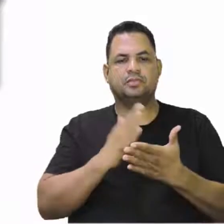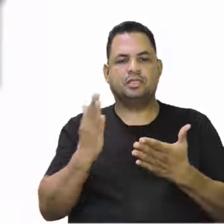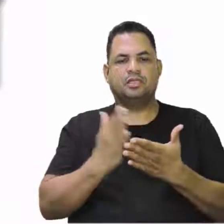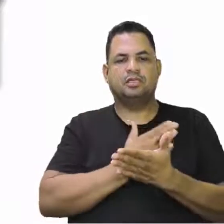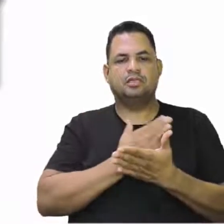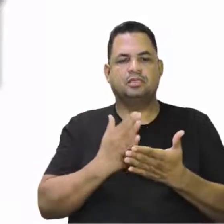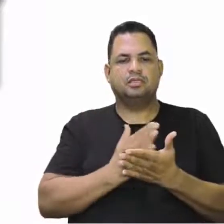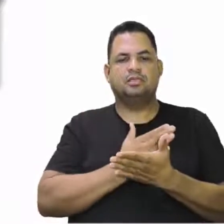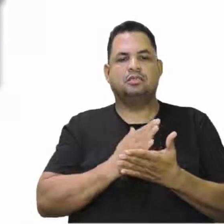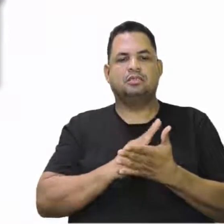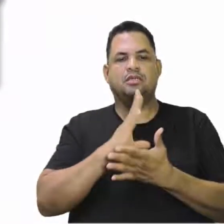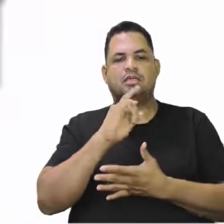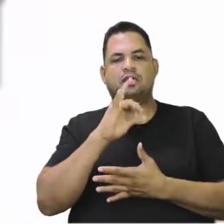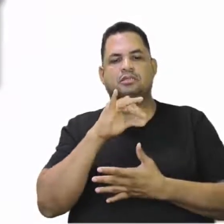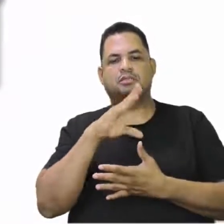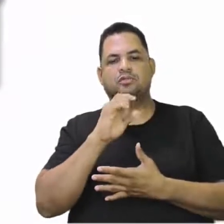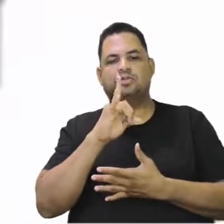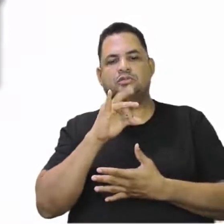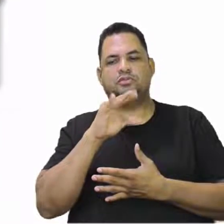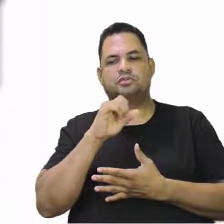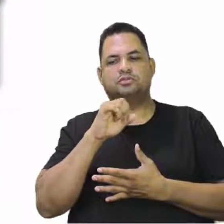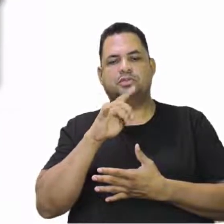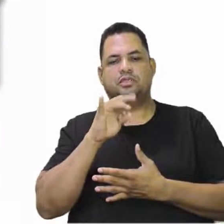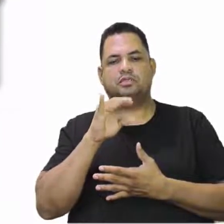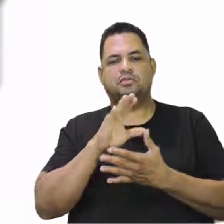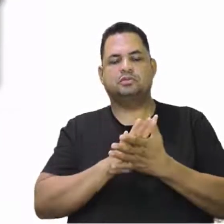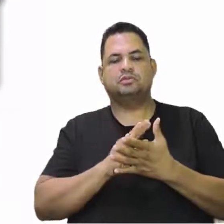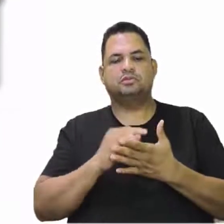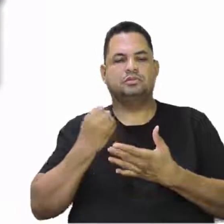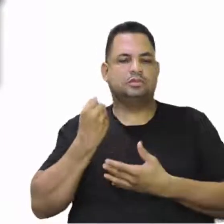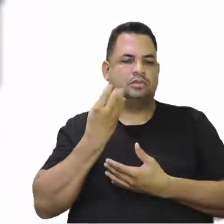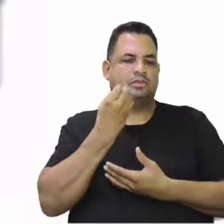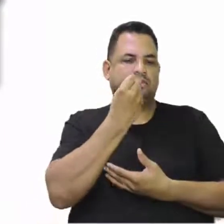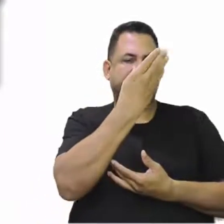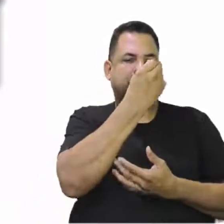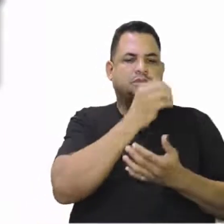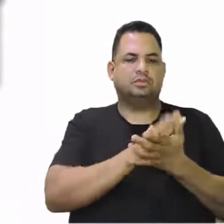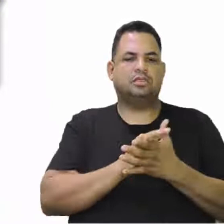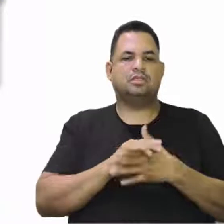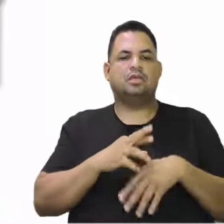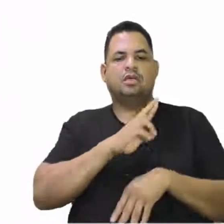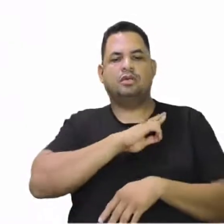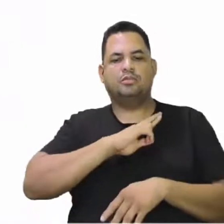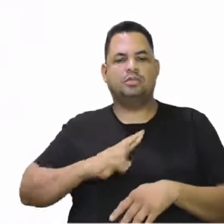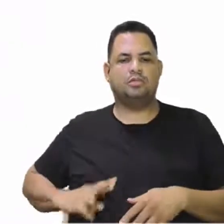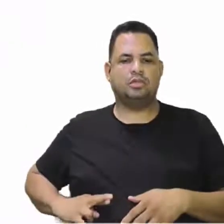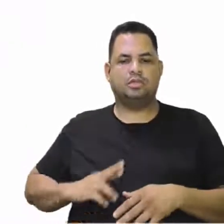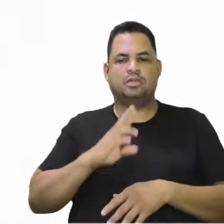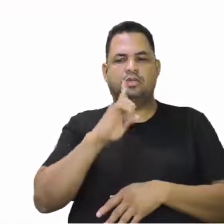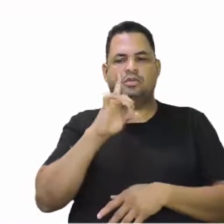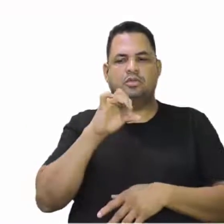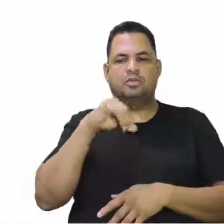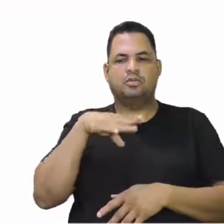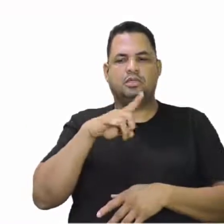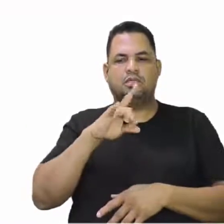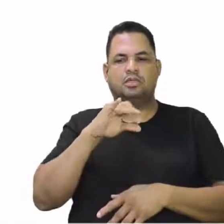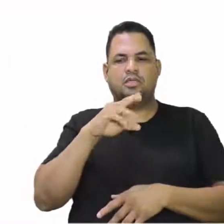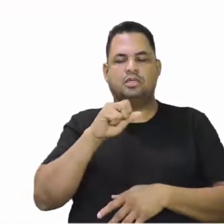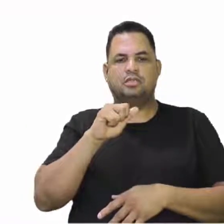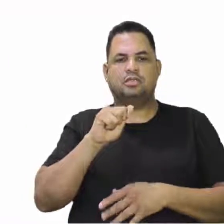de los Espíritos e vamos viajar para a República Dominicana. Então, simbora, meus amores,